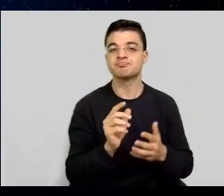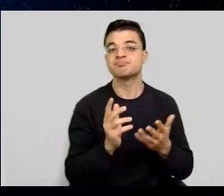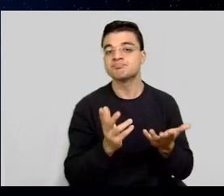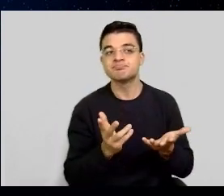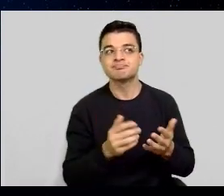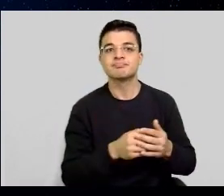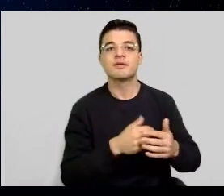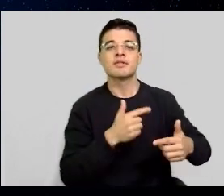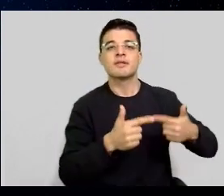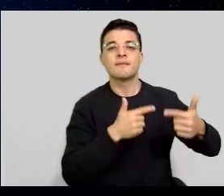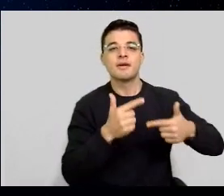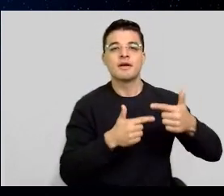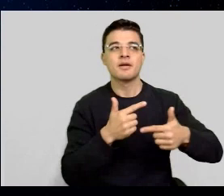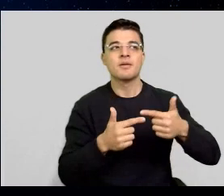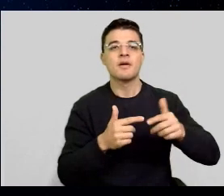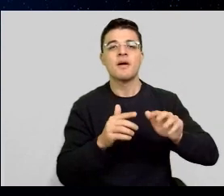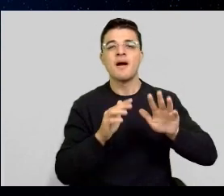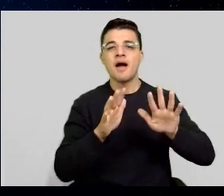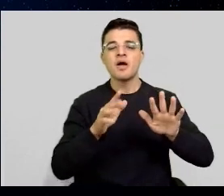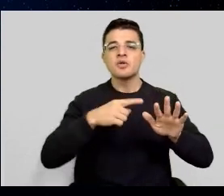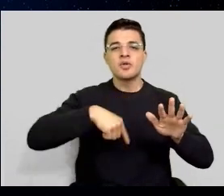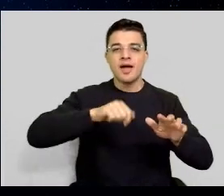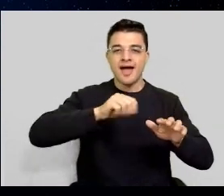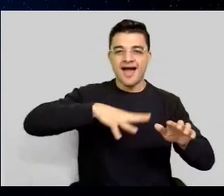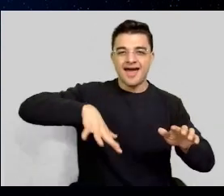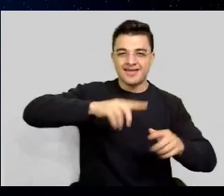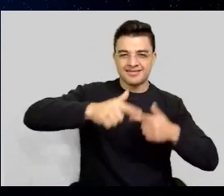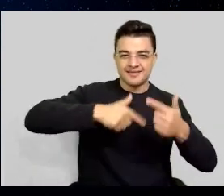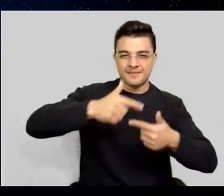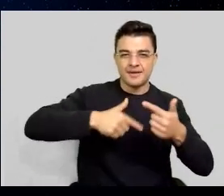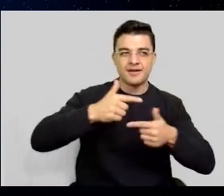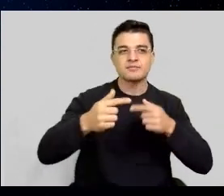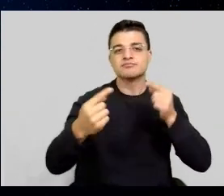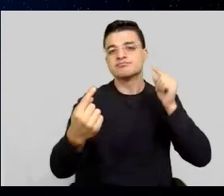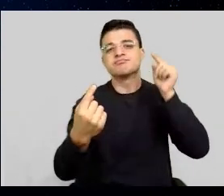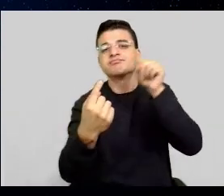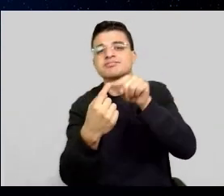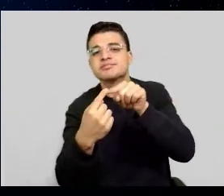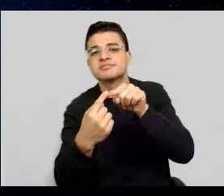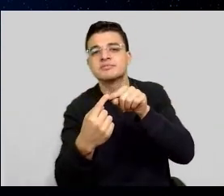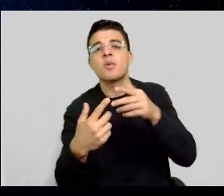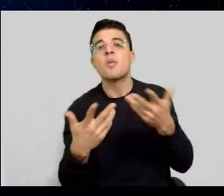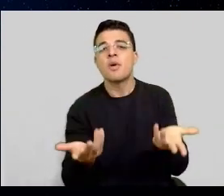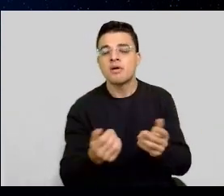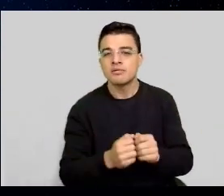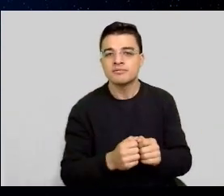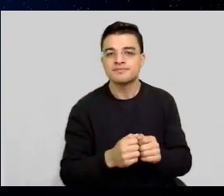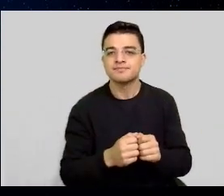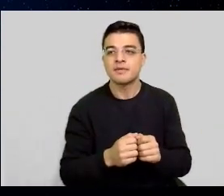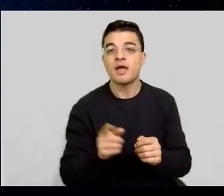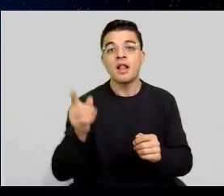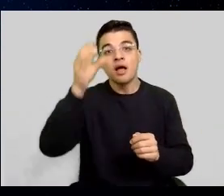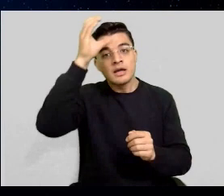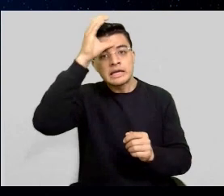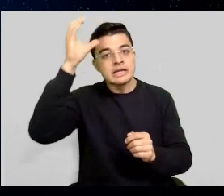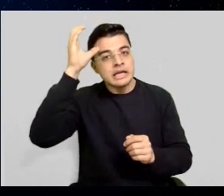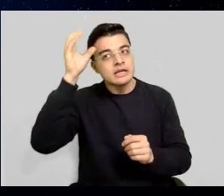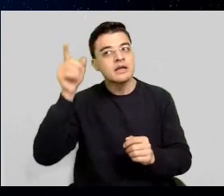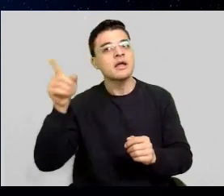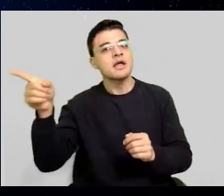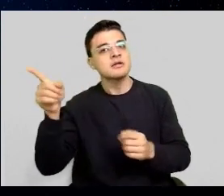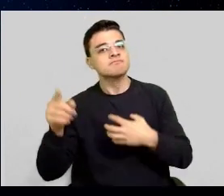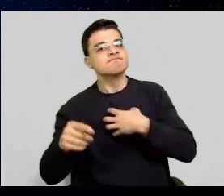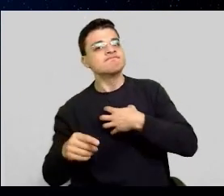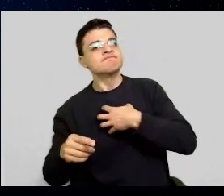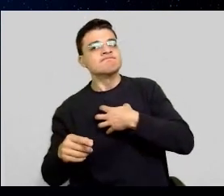a nossa área. Qual o impacto que realmente a gente está causando com o Customer Experience, né? Então, quando